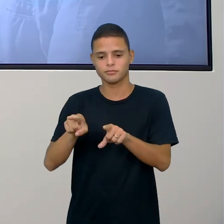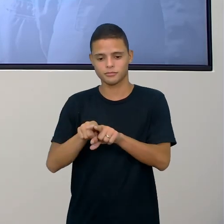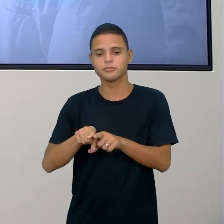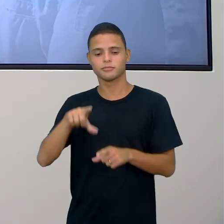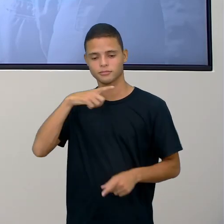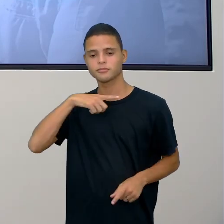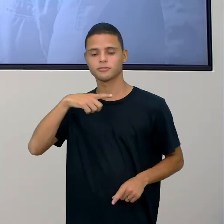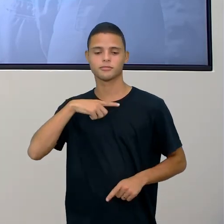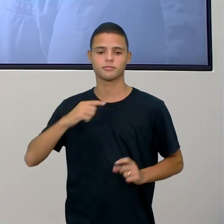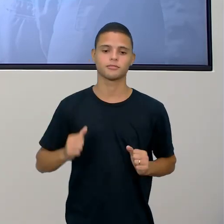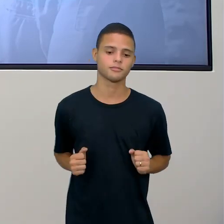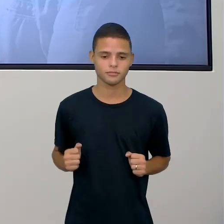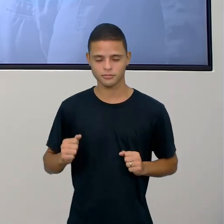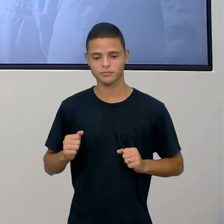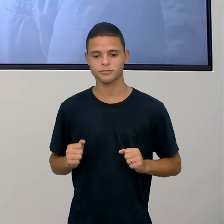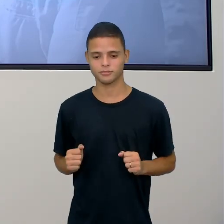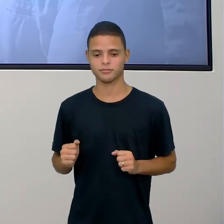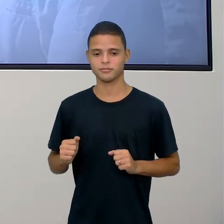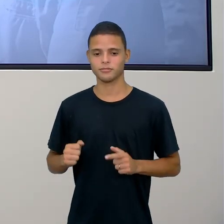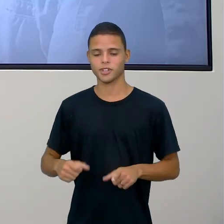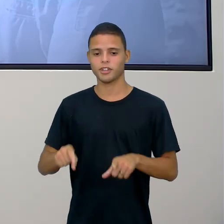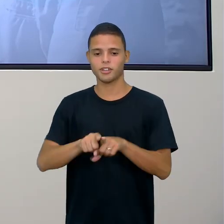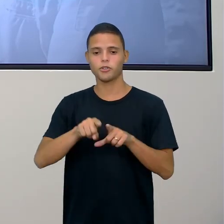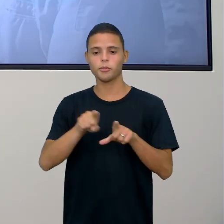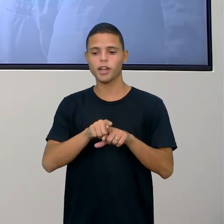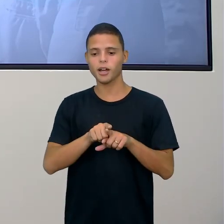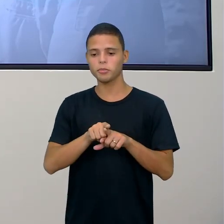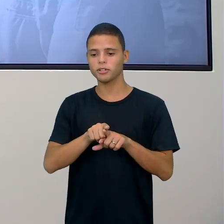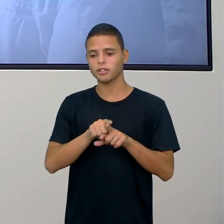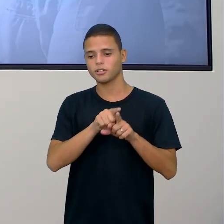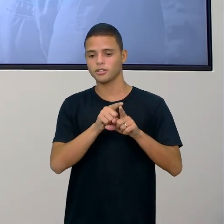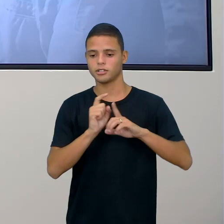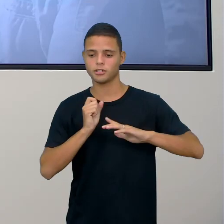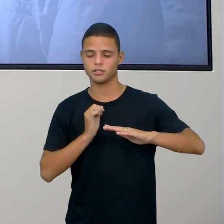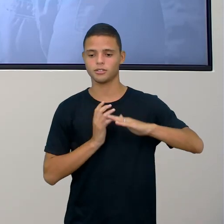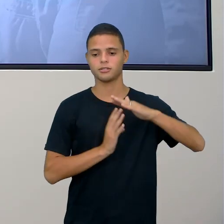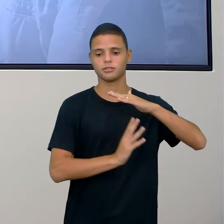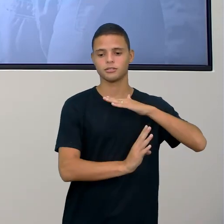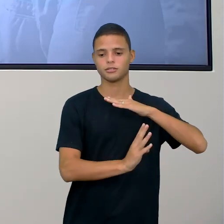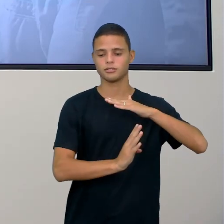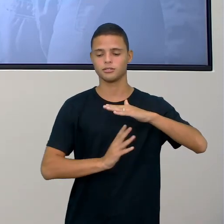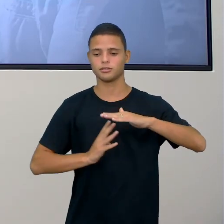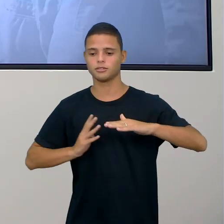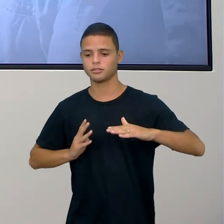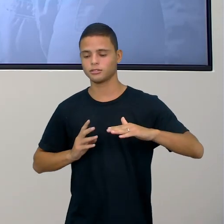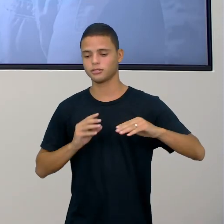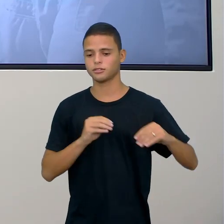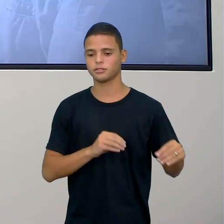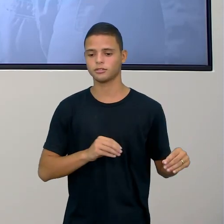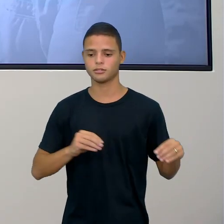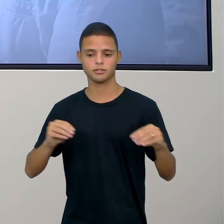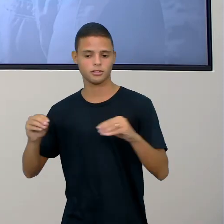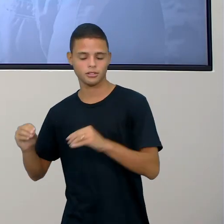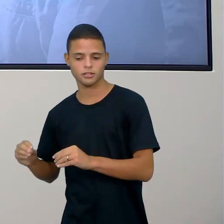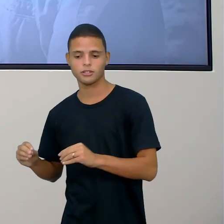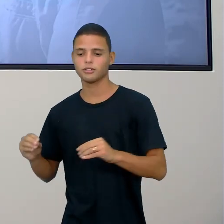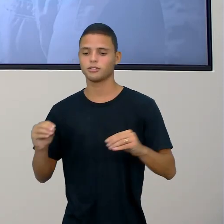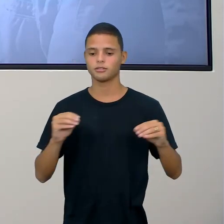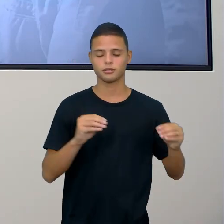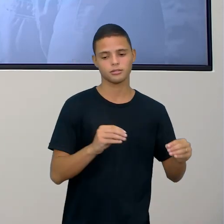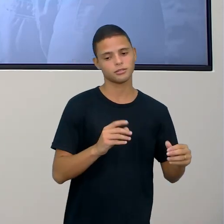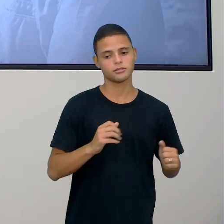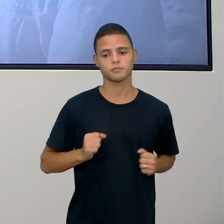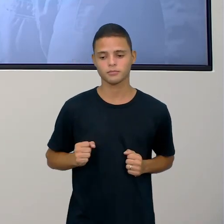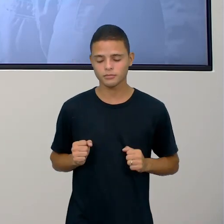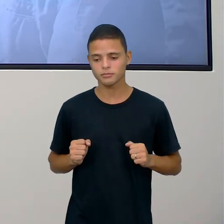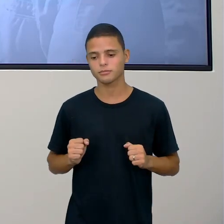frequente e também de certa forma, uma migração, né? As pessoas migram em função dos fatores